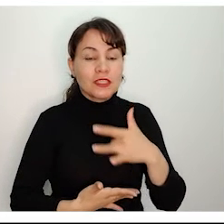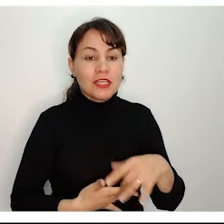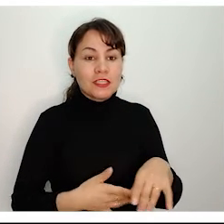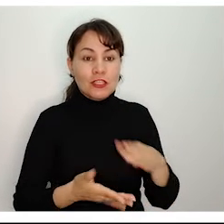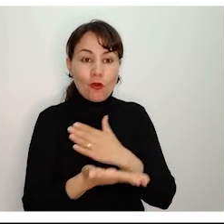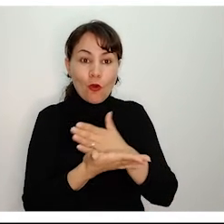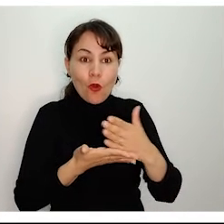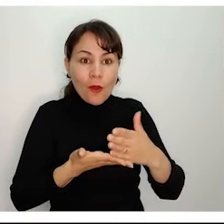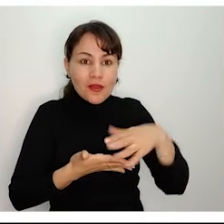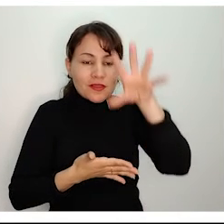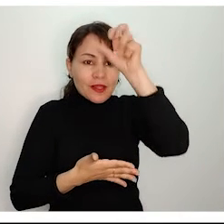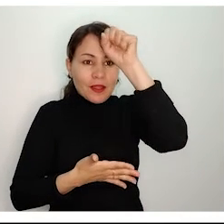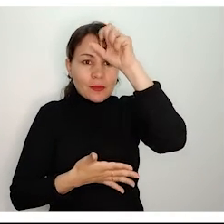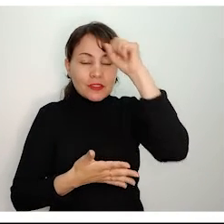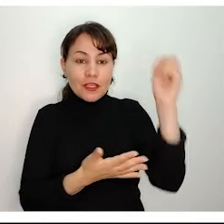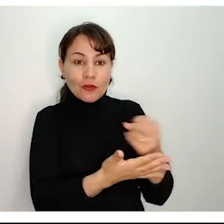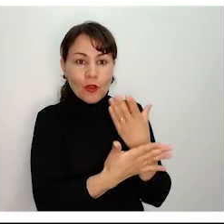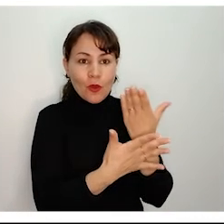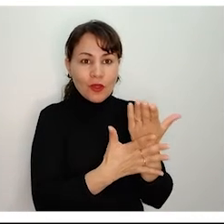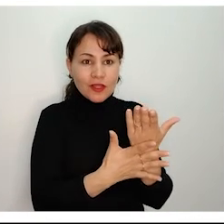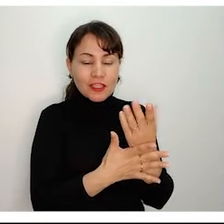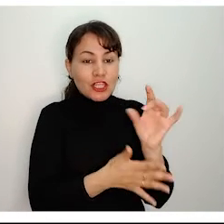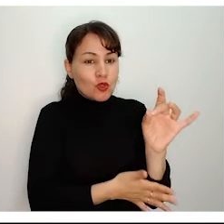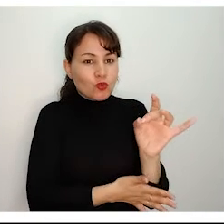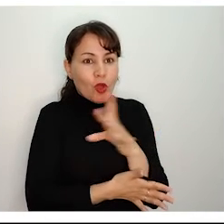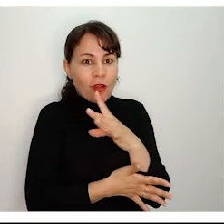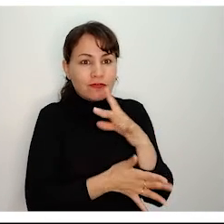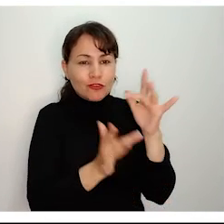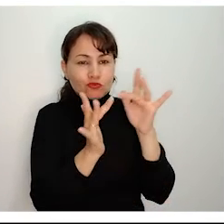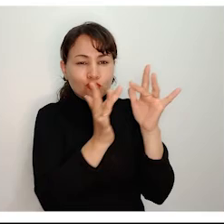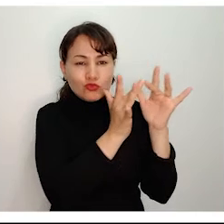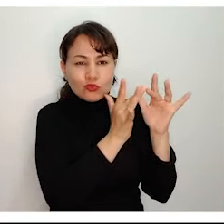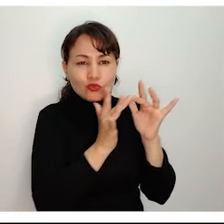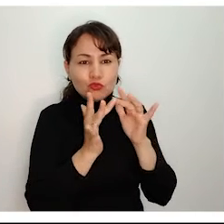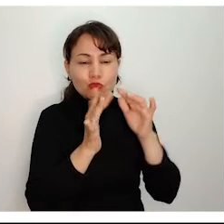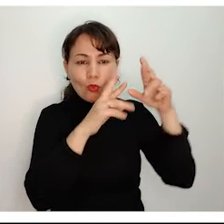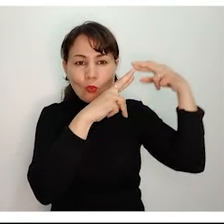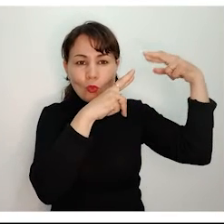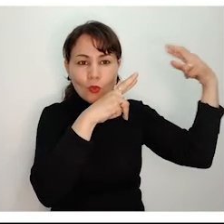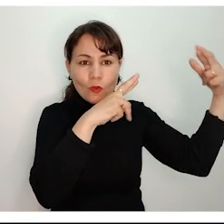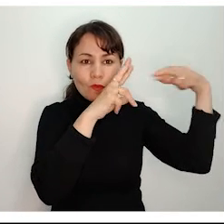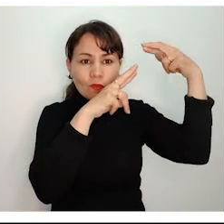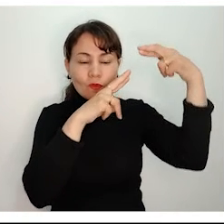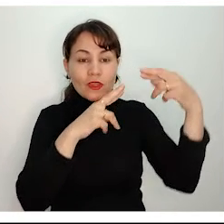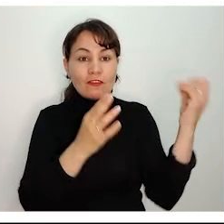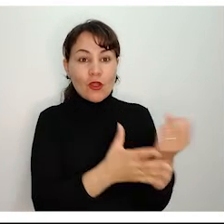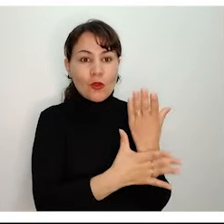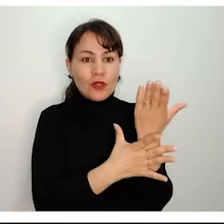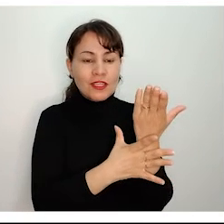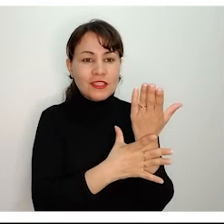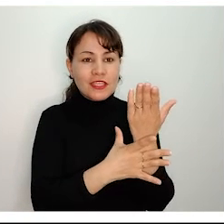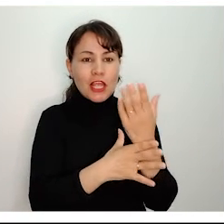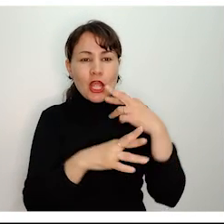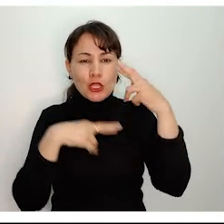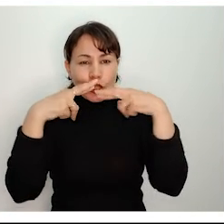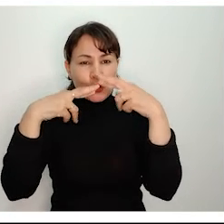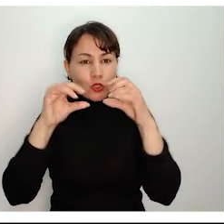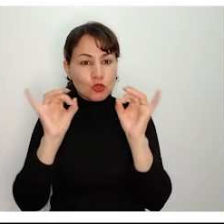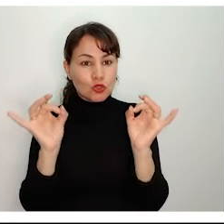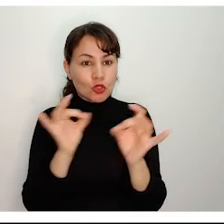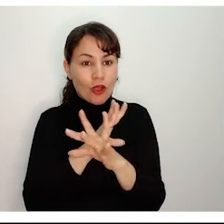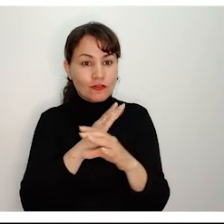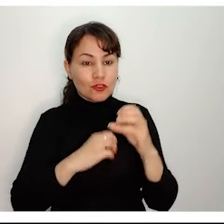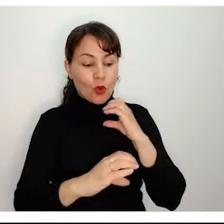em aprendizagem, é isso também que acontece. São novas conexões sinápticas que vão acontecer,